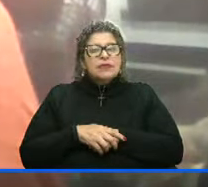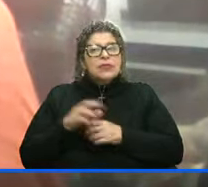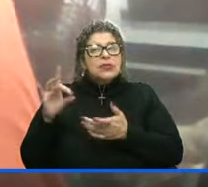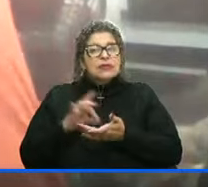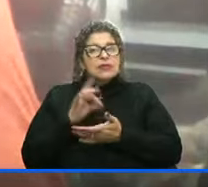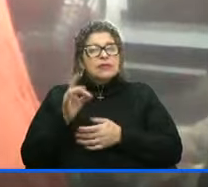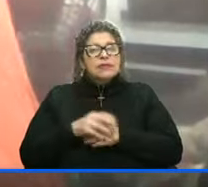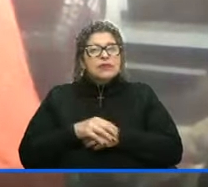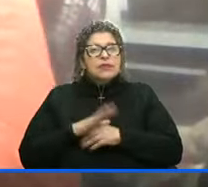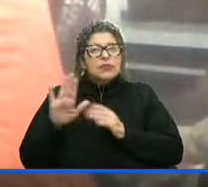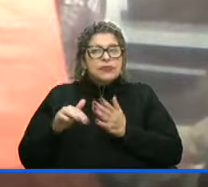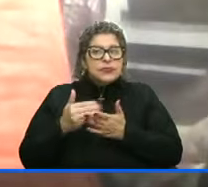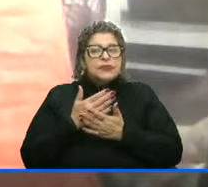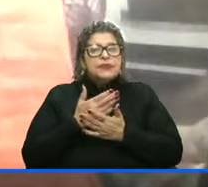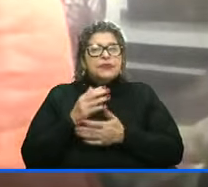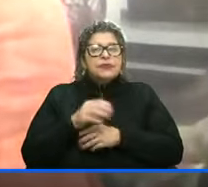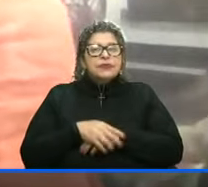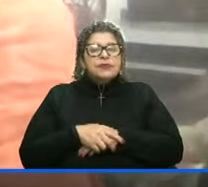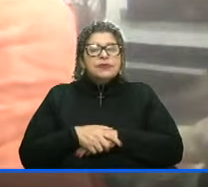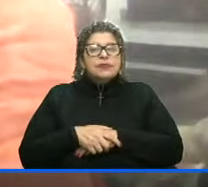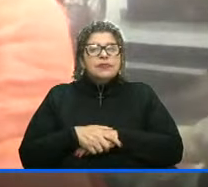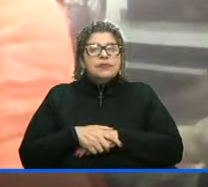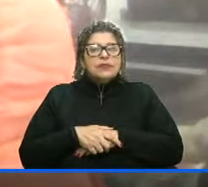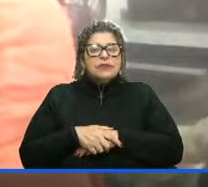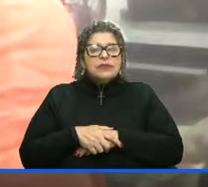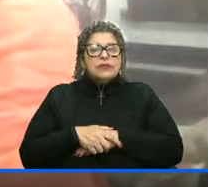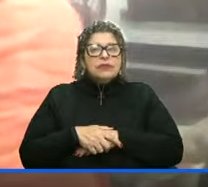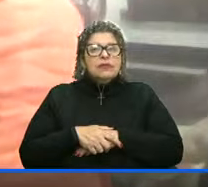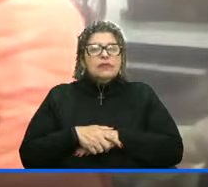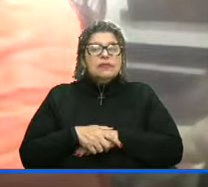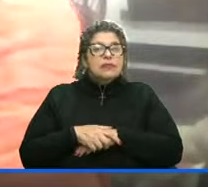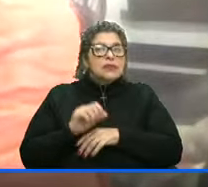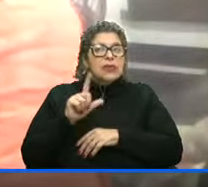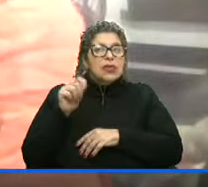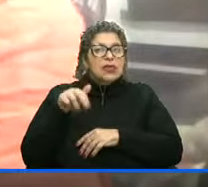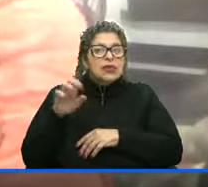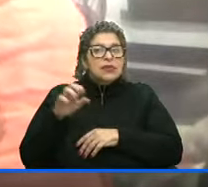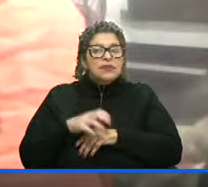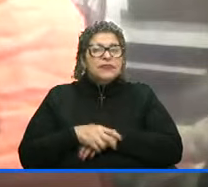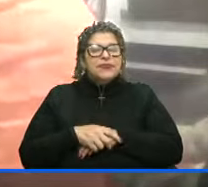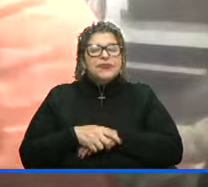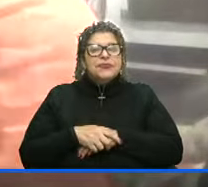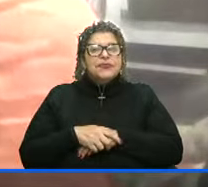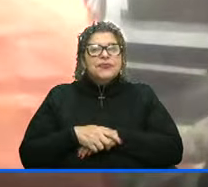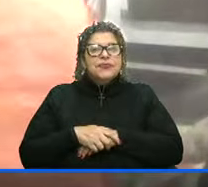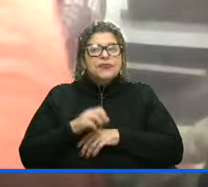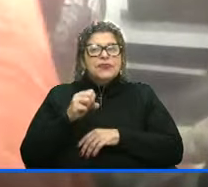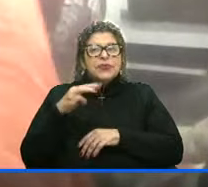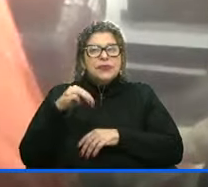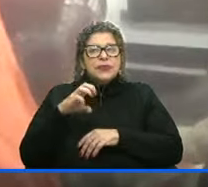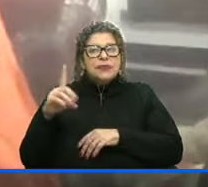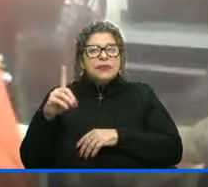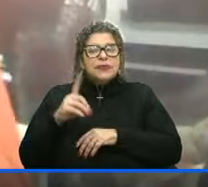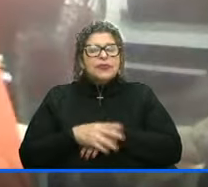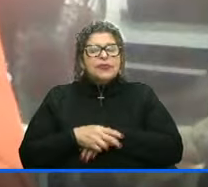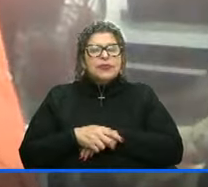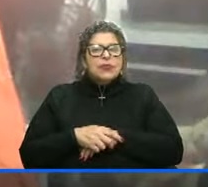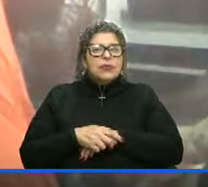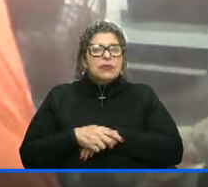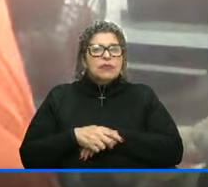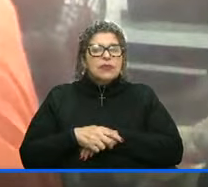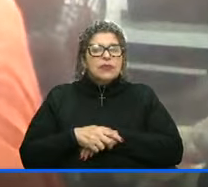para algum encaminhamento, além da tua fala, Aline, e da SMED, se quiser, né, fazer